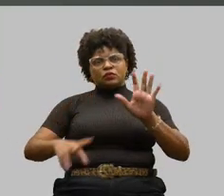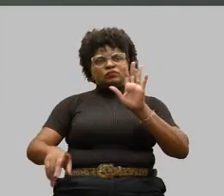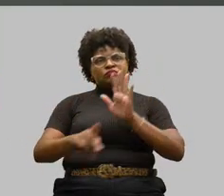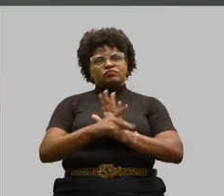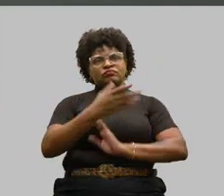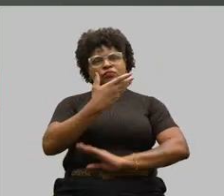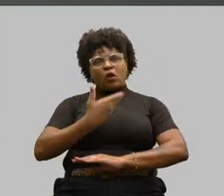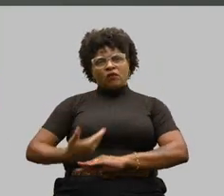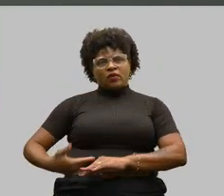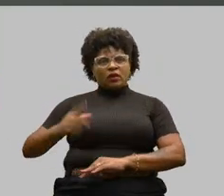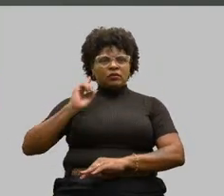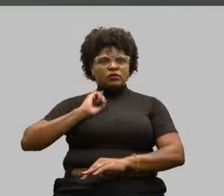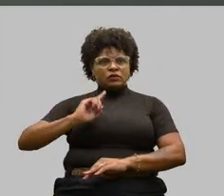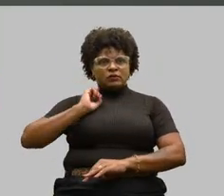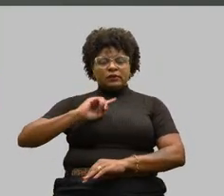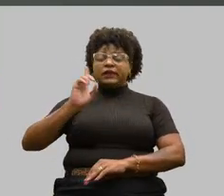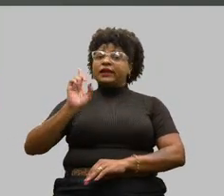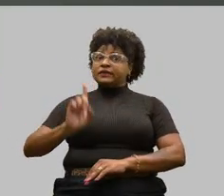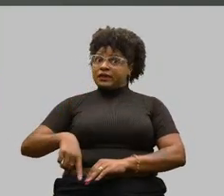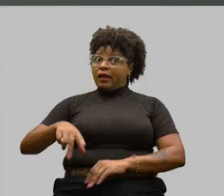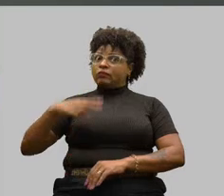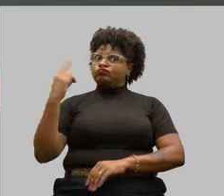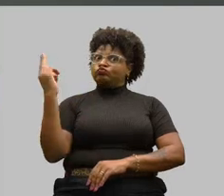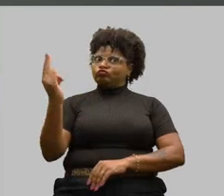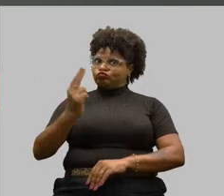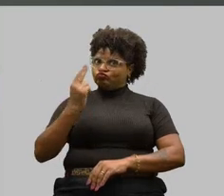também é uma pauta muito cara